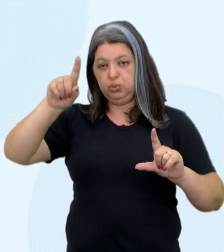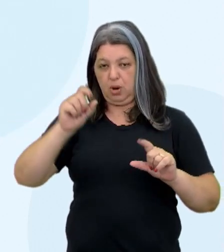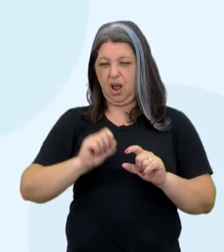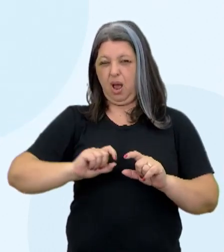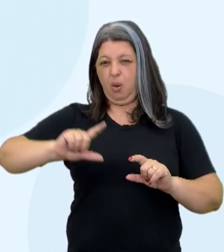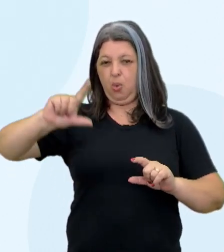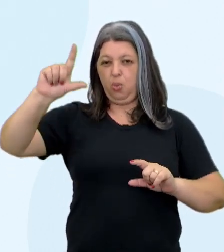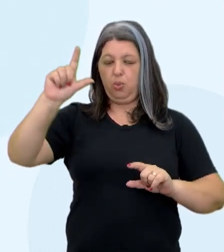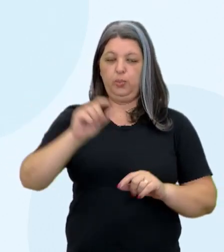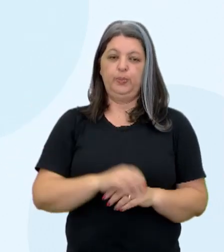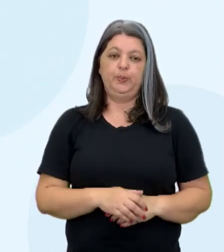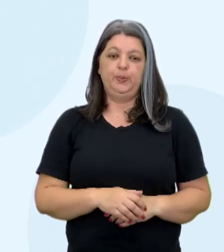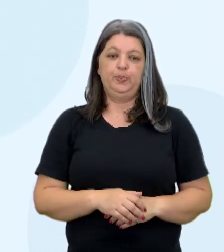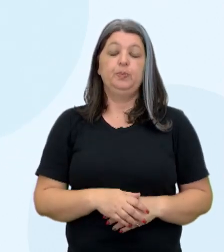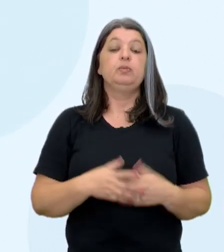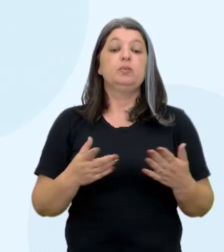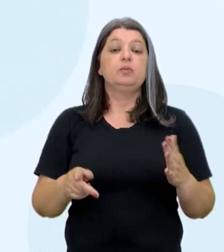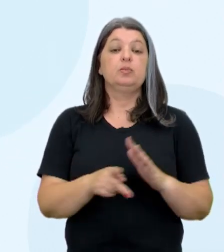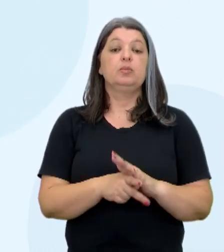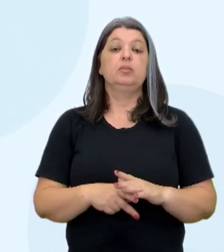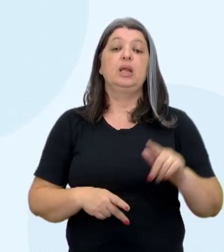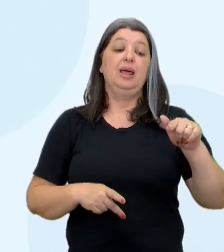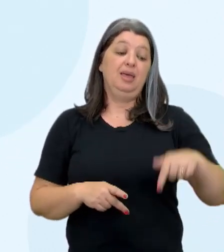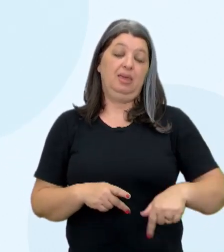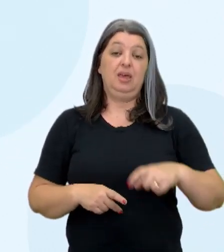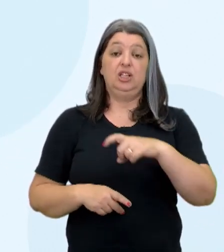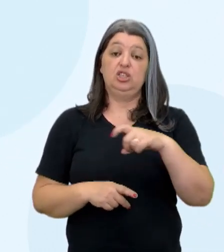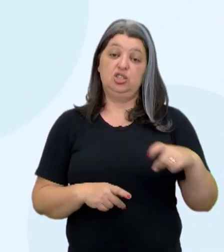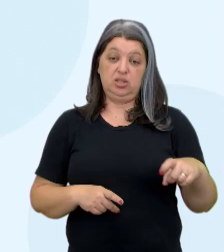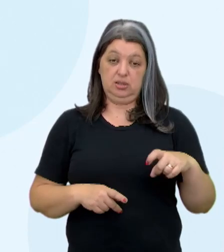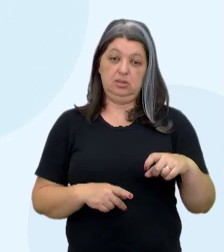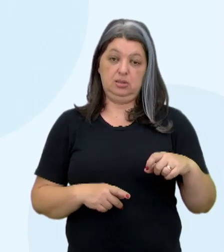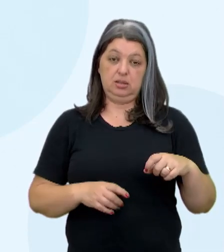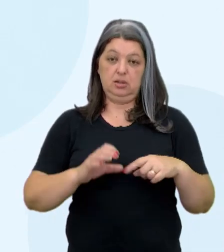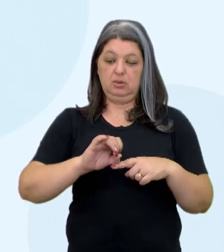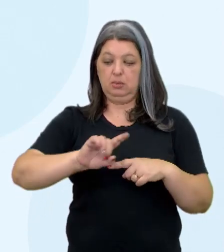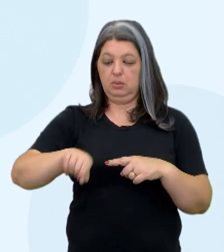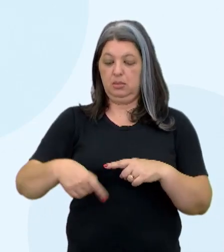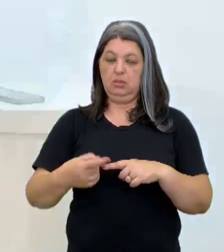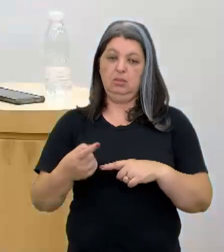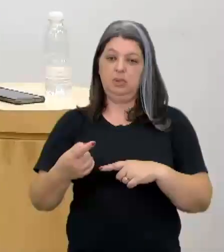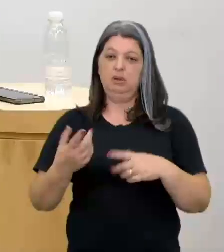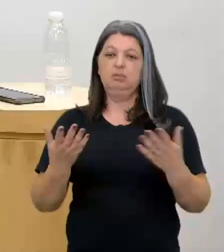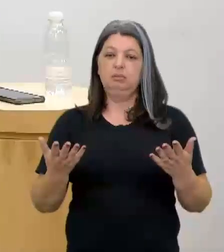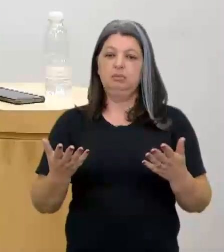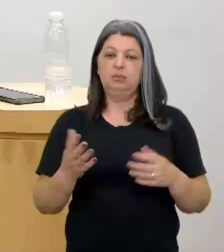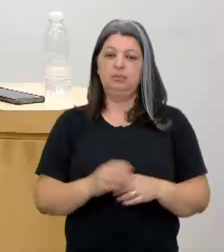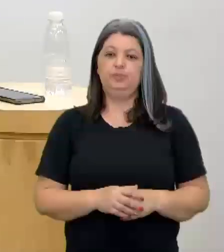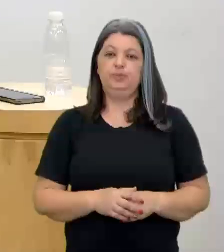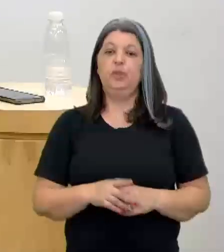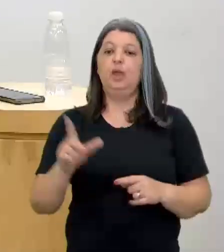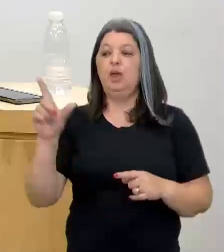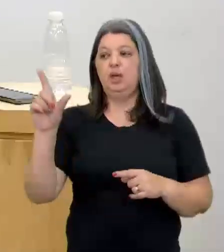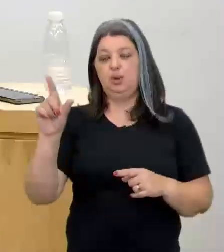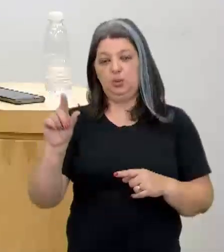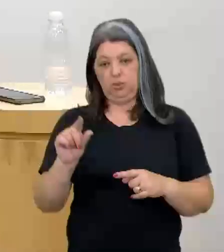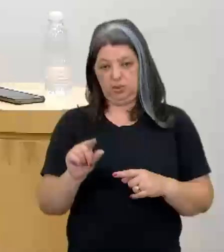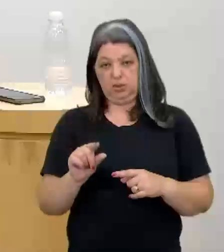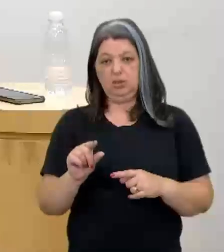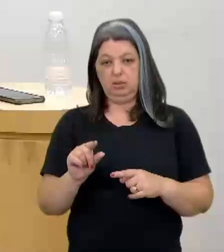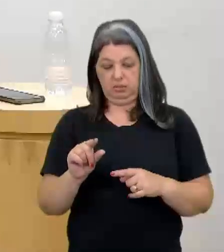esticada. Agora, quando é a função Q de x, que é em azul, vezes meio, na verdade, é reduzir pela